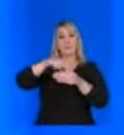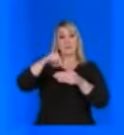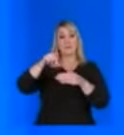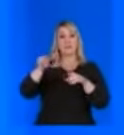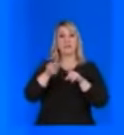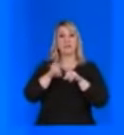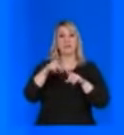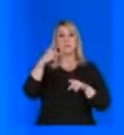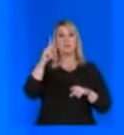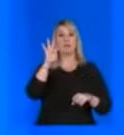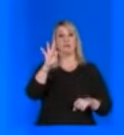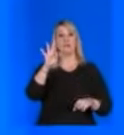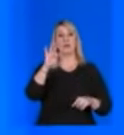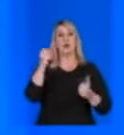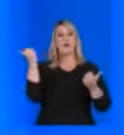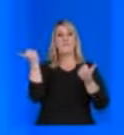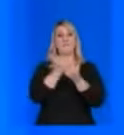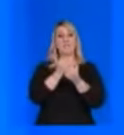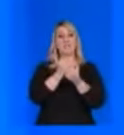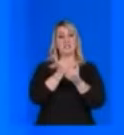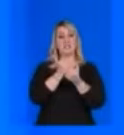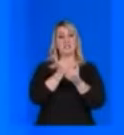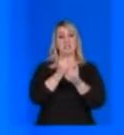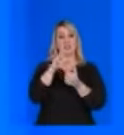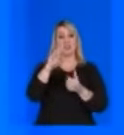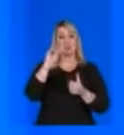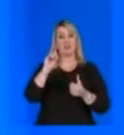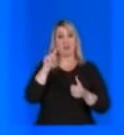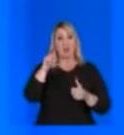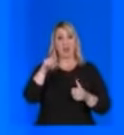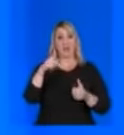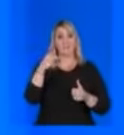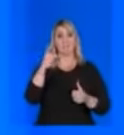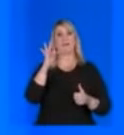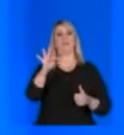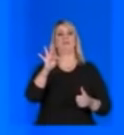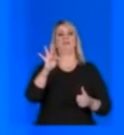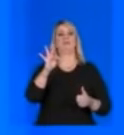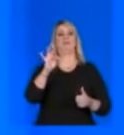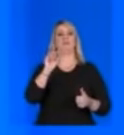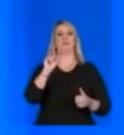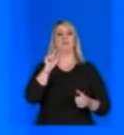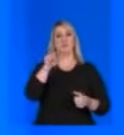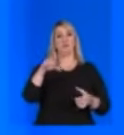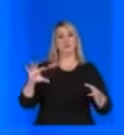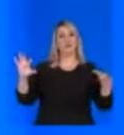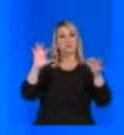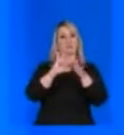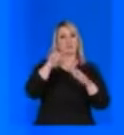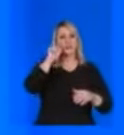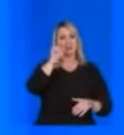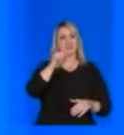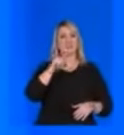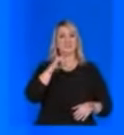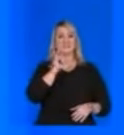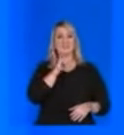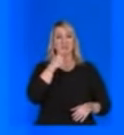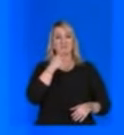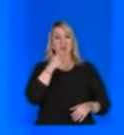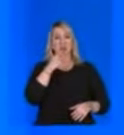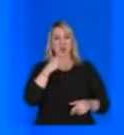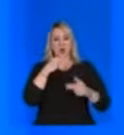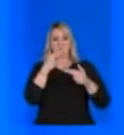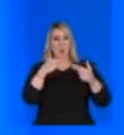e pelo PT o vice-prefeito do Rio de Janeiro é do partido dos trabalhadores que está na sua aliança e se a gente fala em